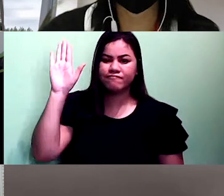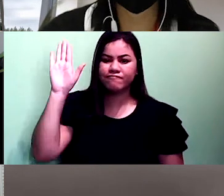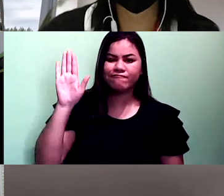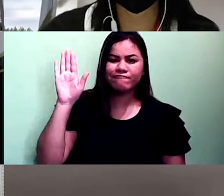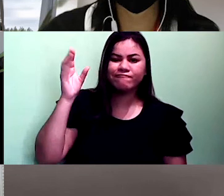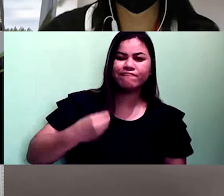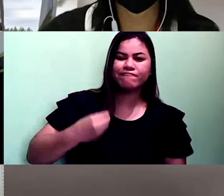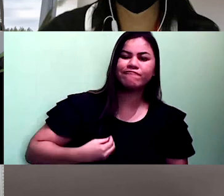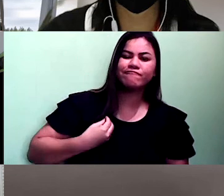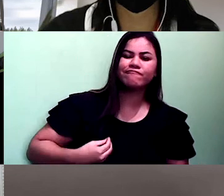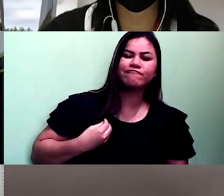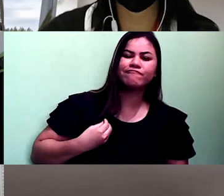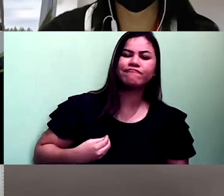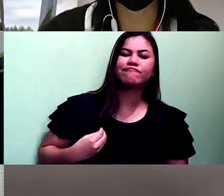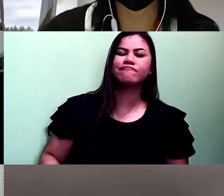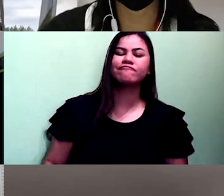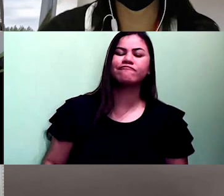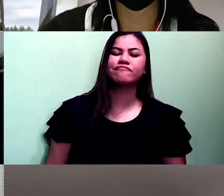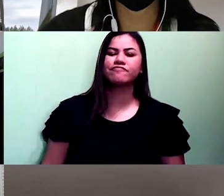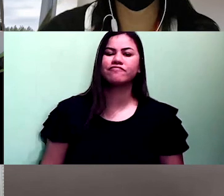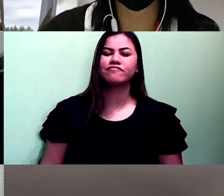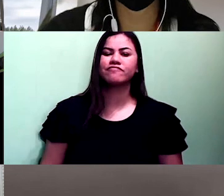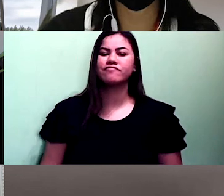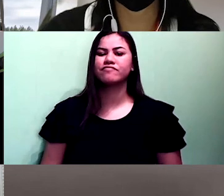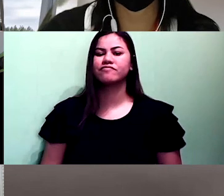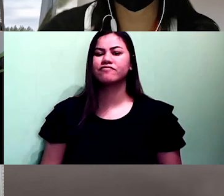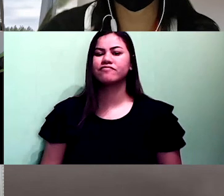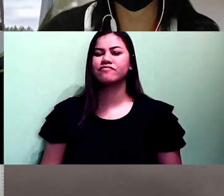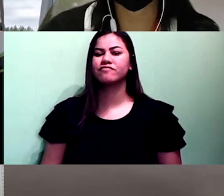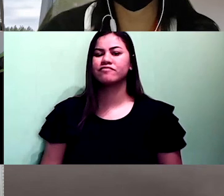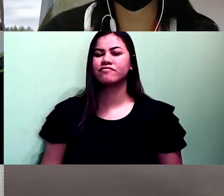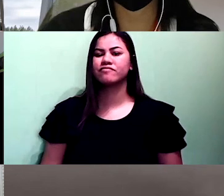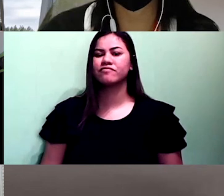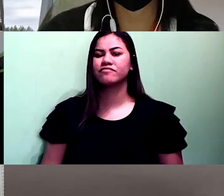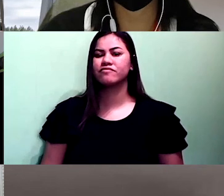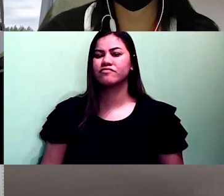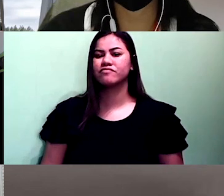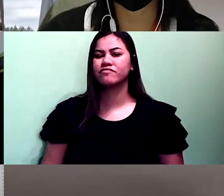Tá aí o Alan Robson.